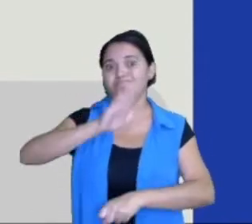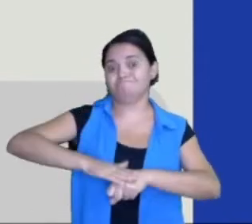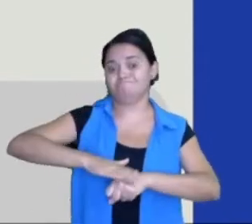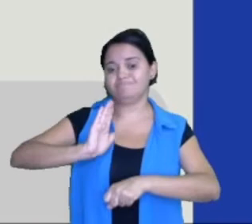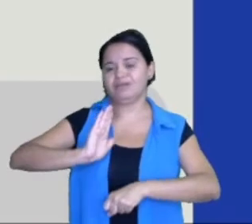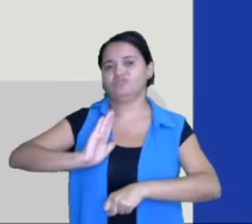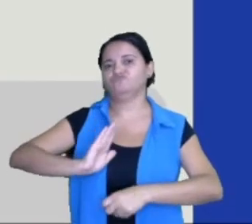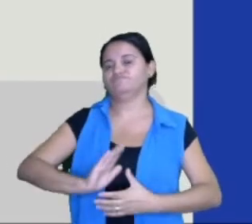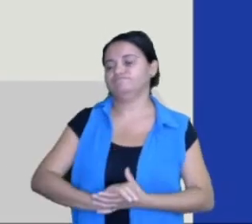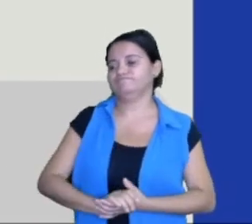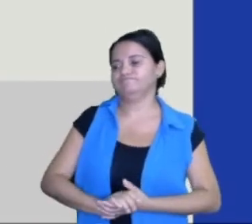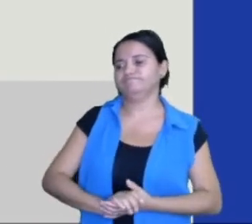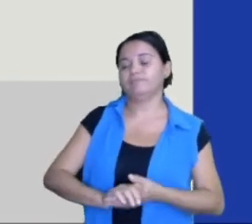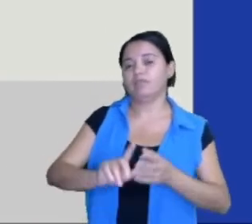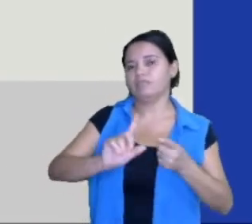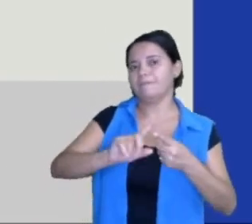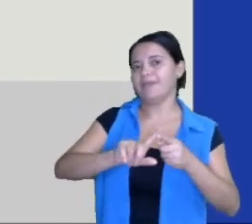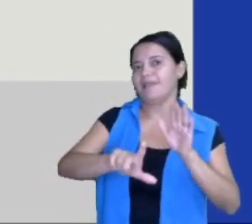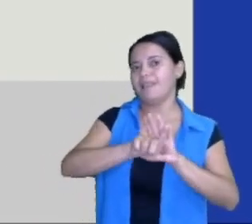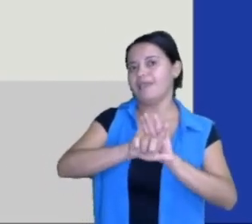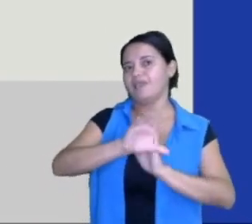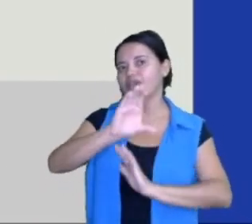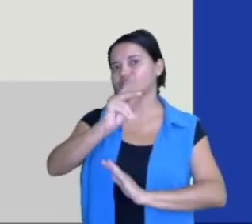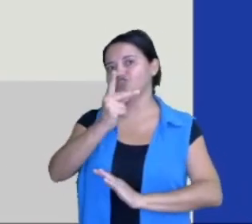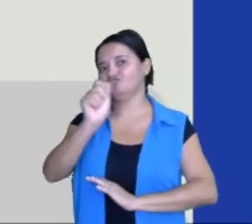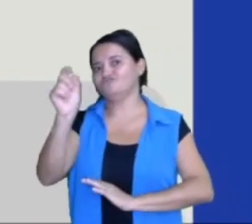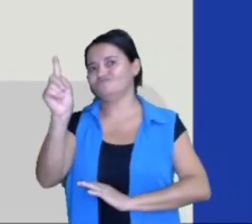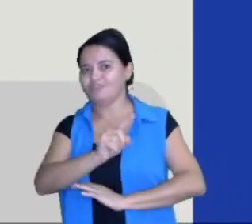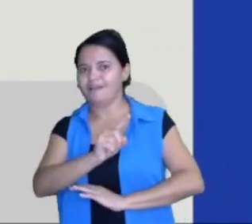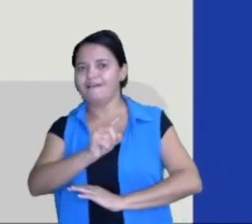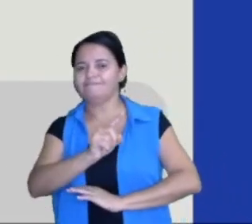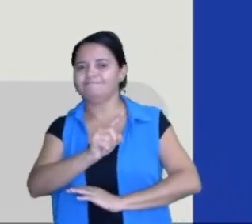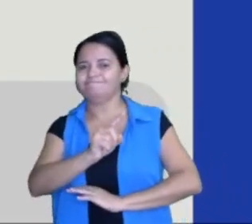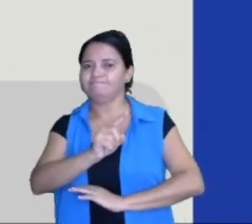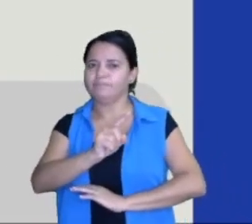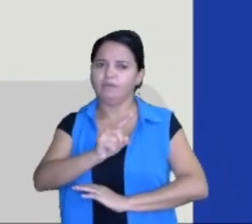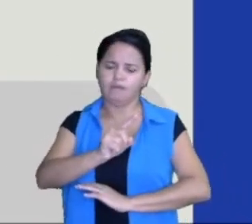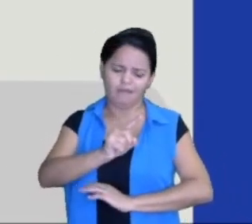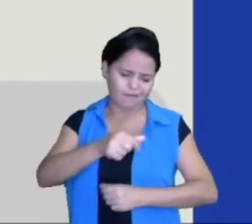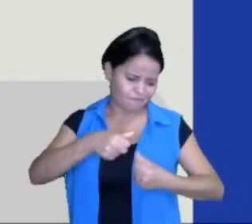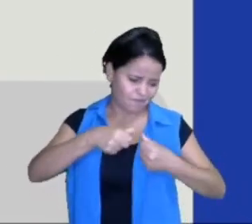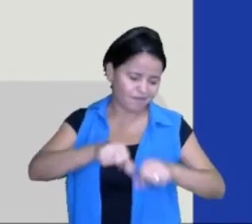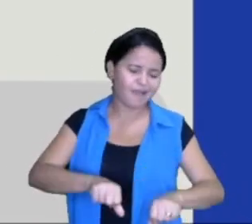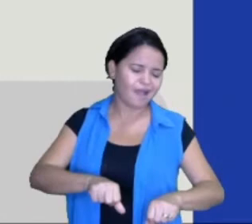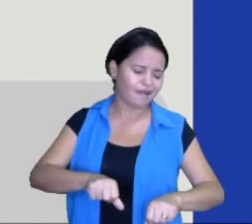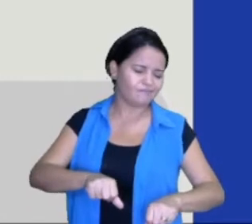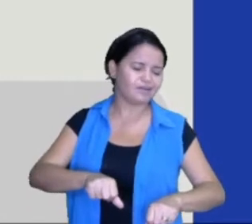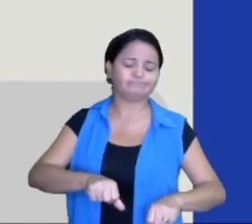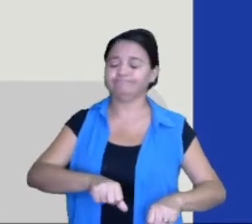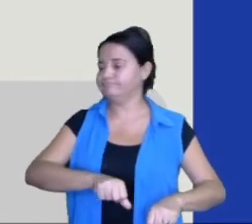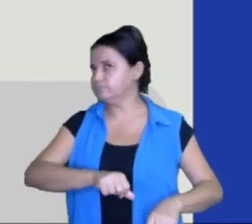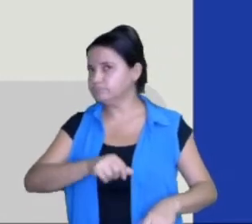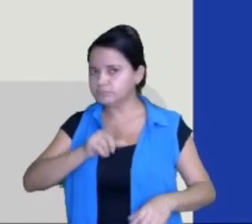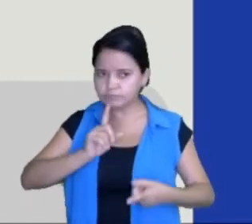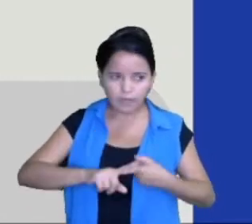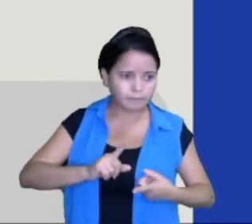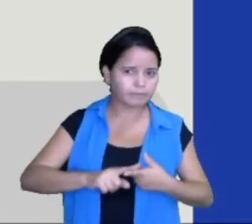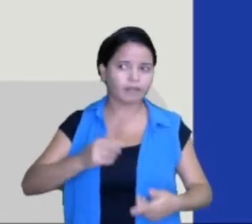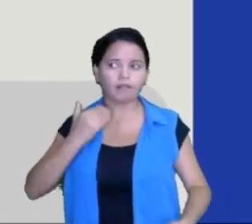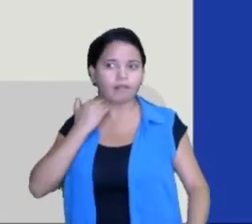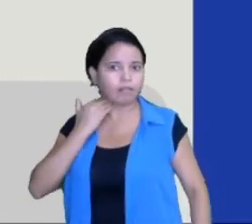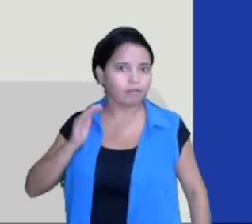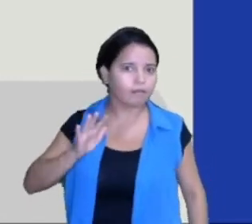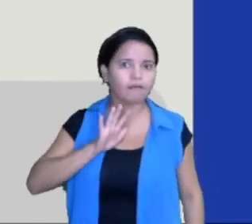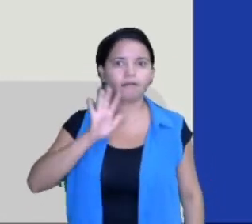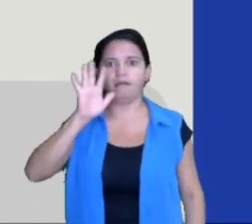mesma forma que o açúcar, a lei do chá iria fazer com que o produto ficasse com um preço exorbitante,